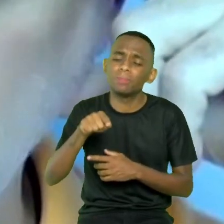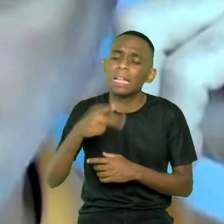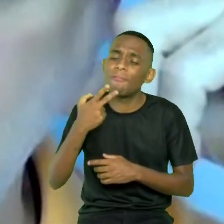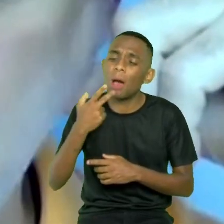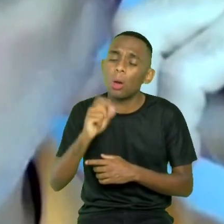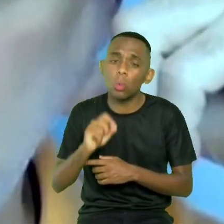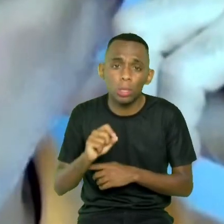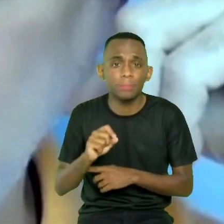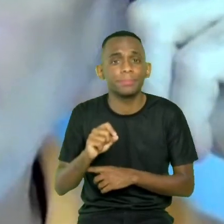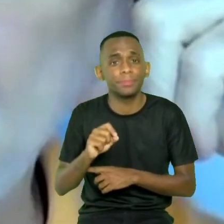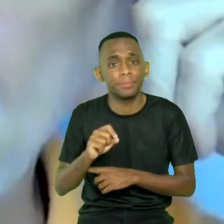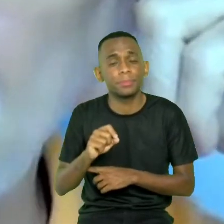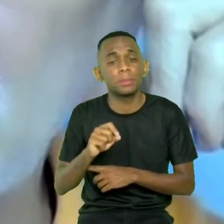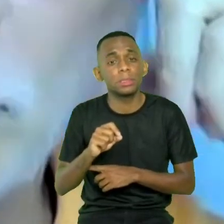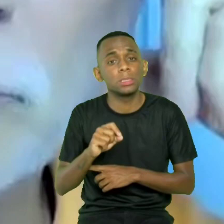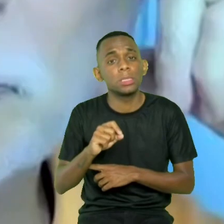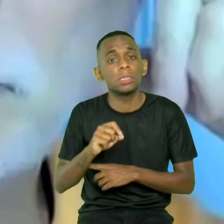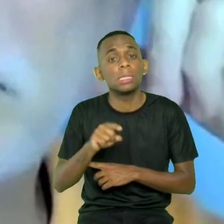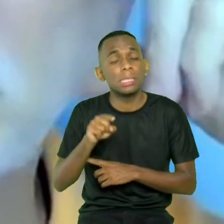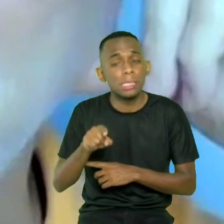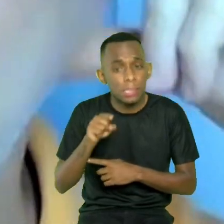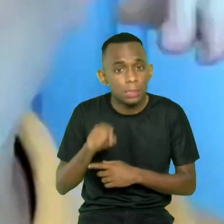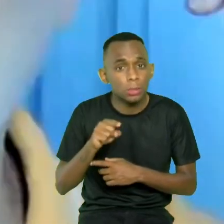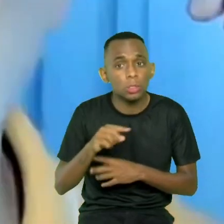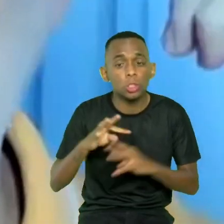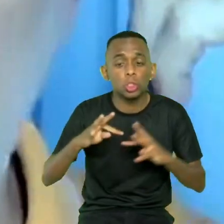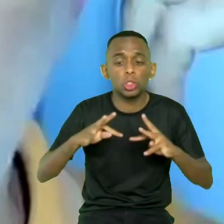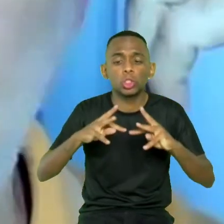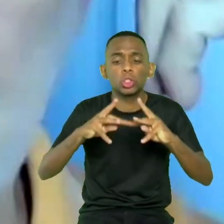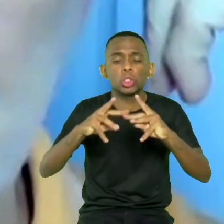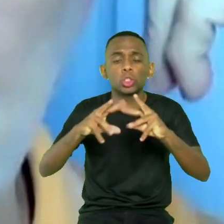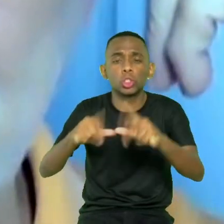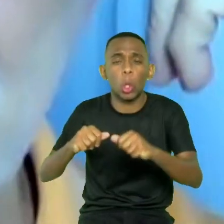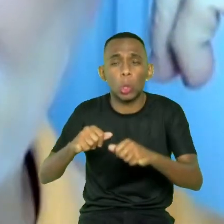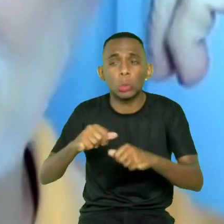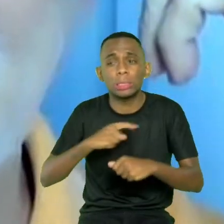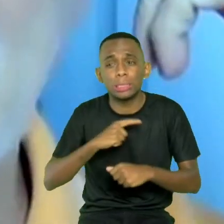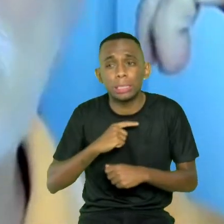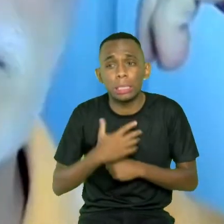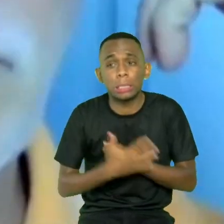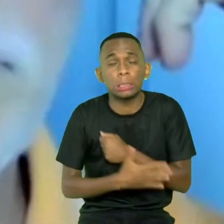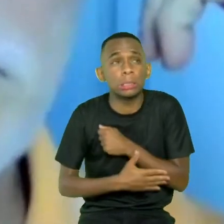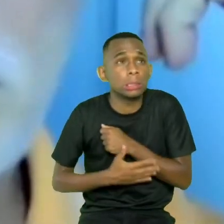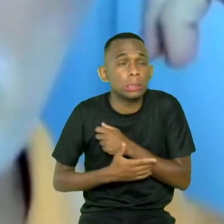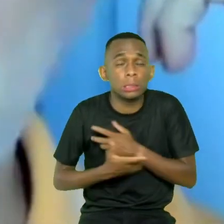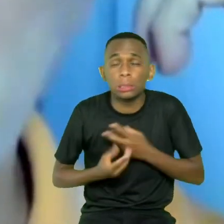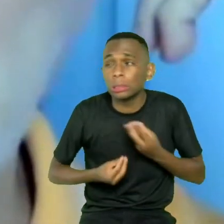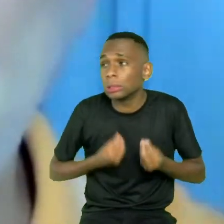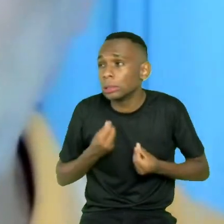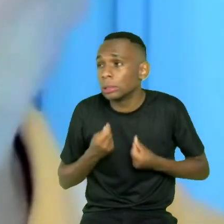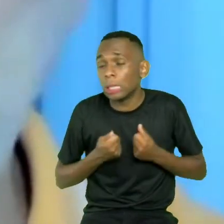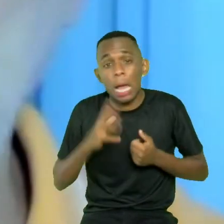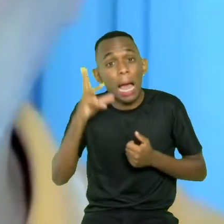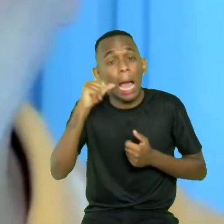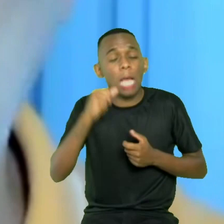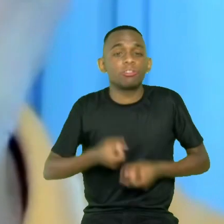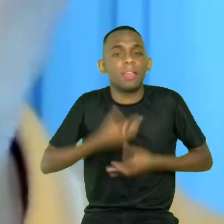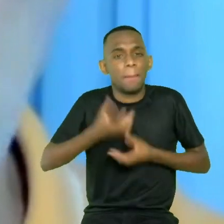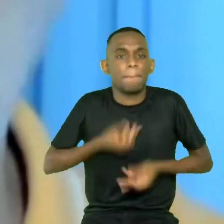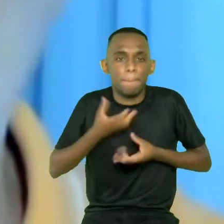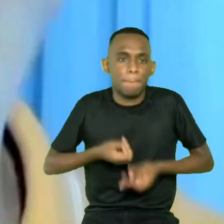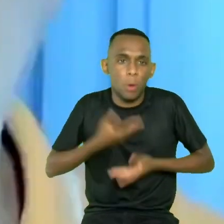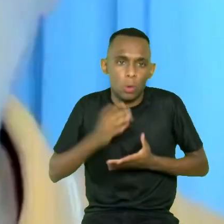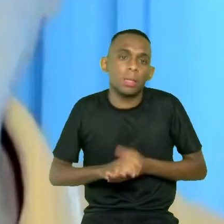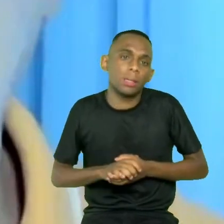ele dizia que todo mundo que tem dor de corno acha que é poeta. Como a gente tem a primeira dor de corno